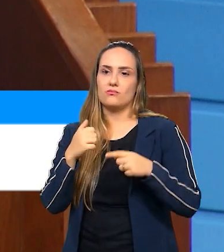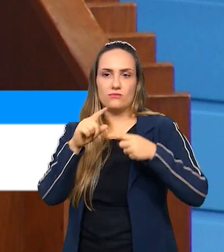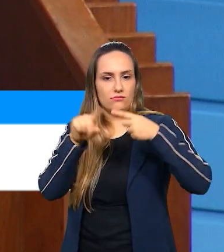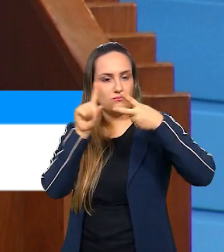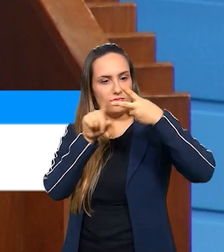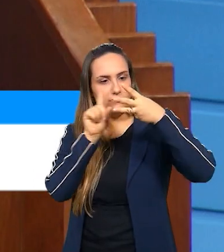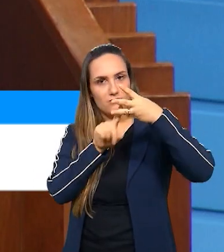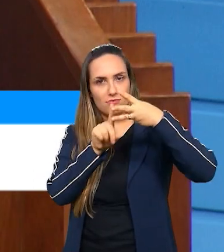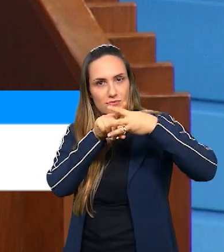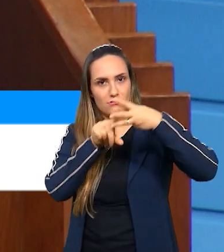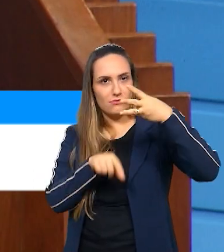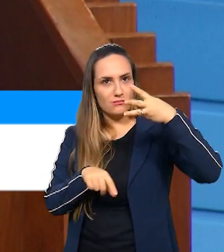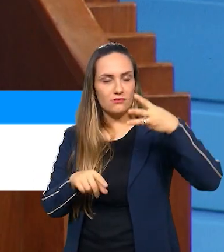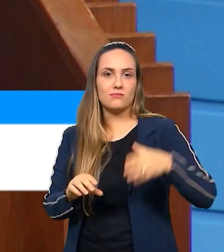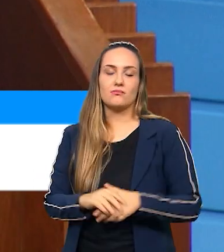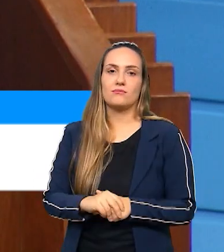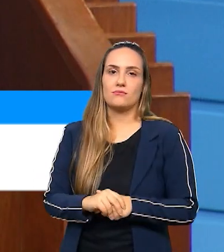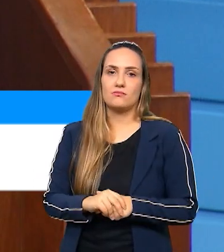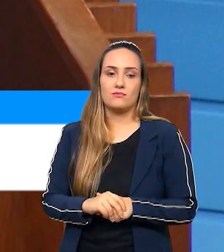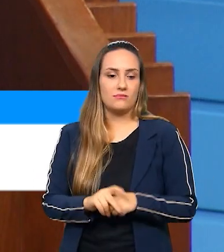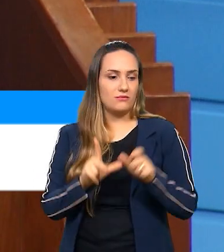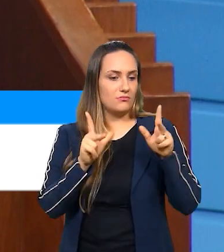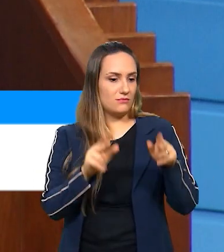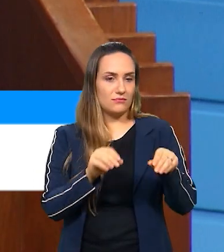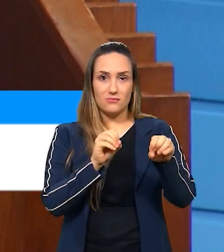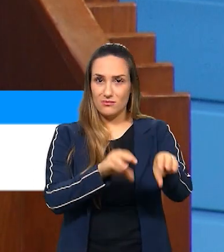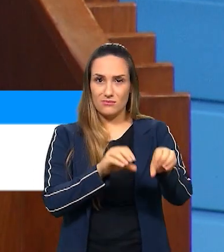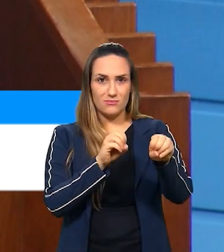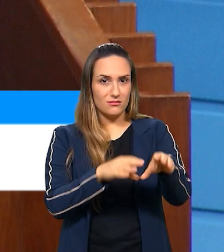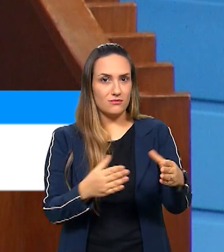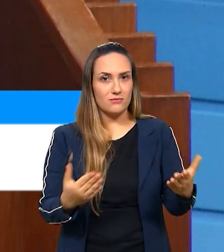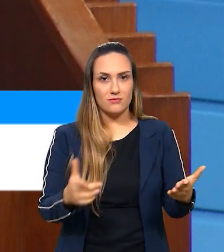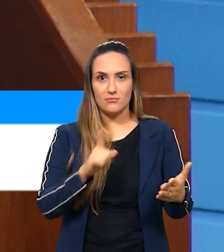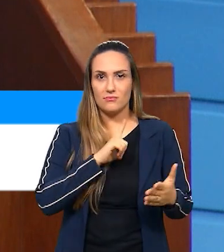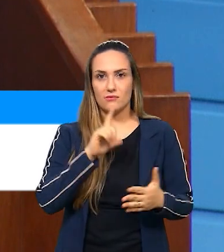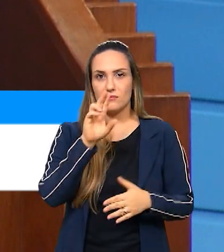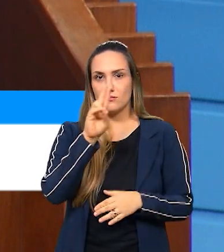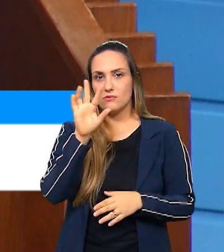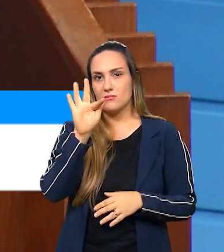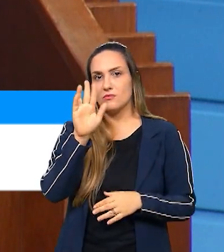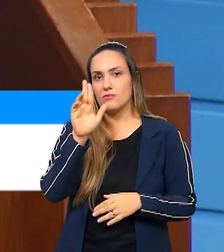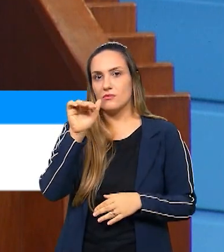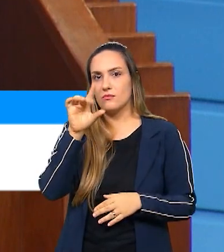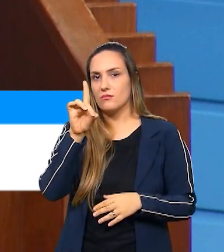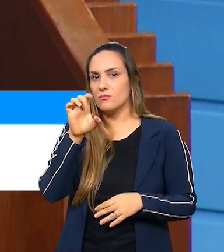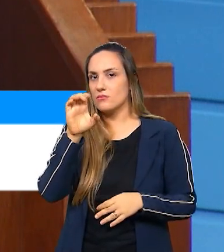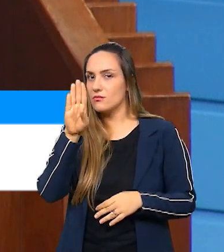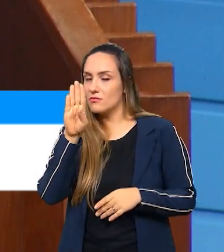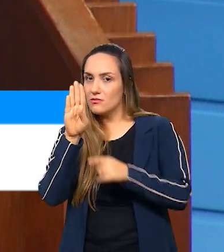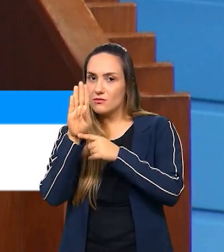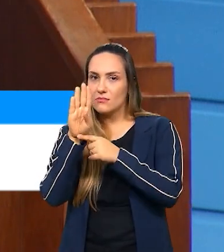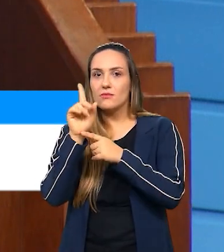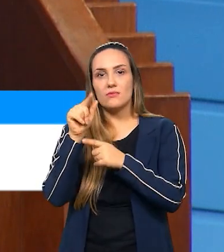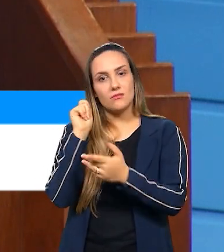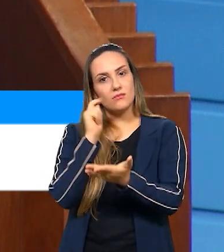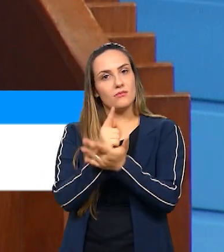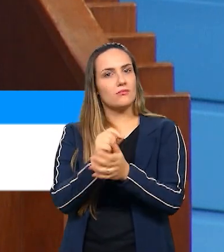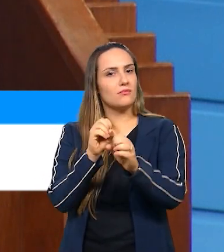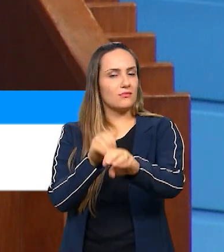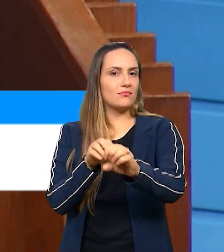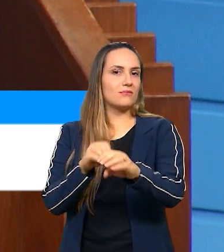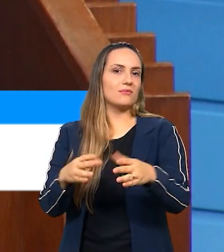e pela gestão pública nos 3 níveis. A exemplo da educação, você tem o Fundeb, que é quem financia e